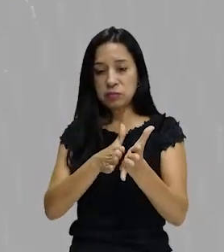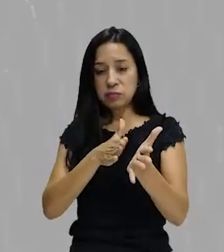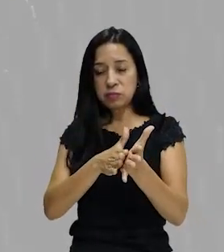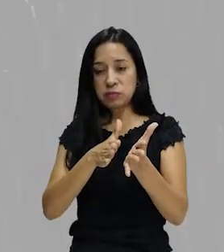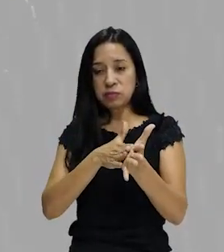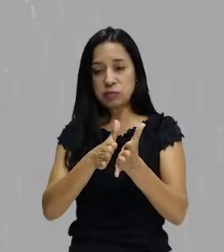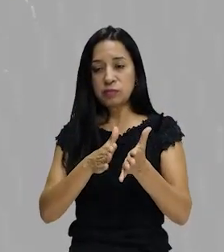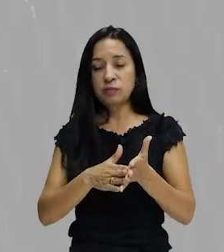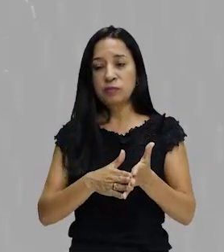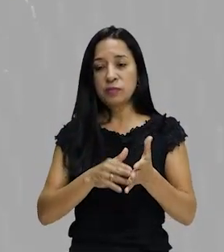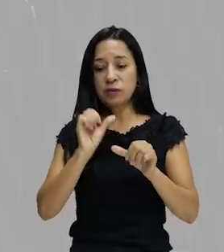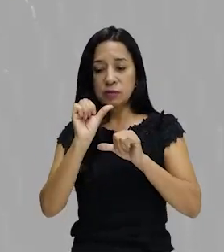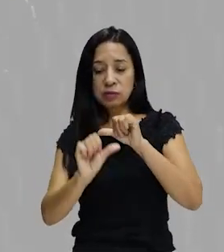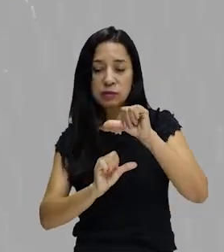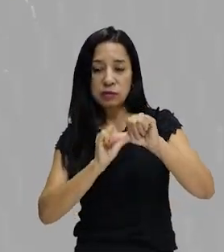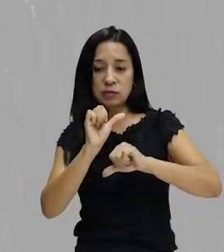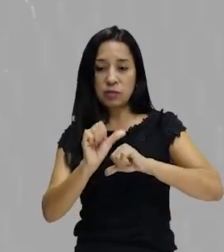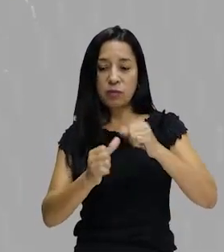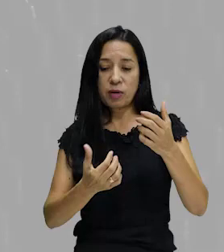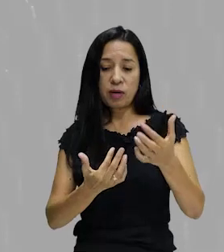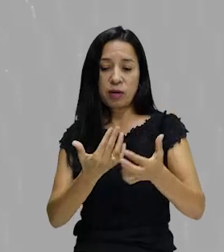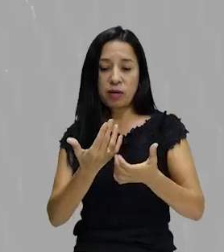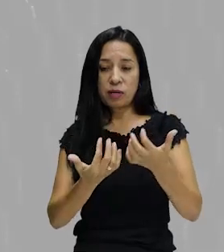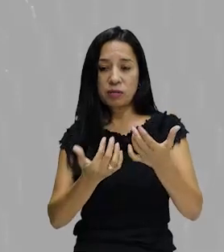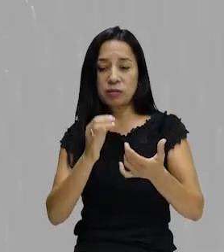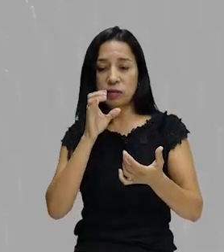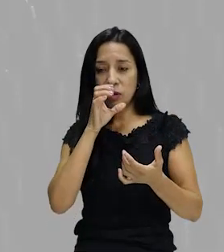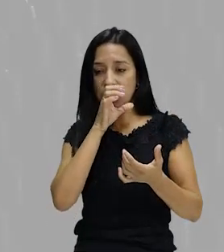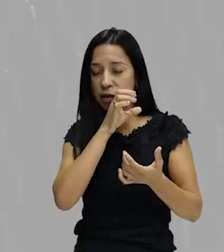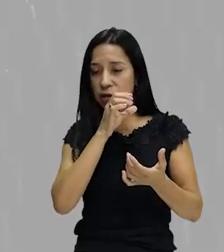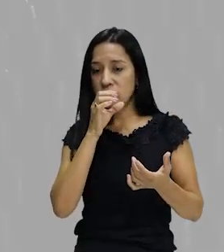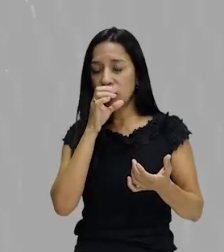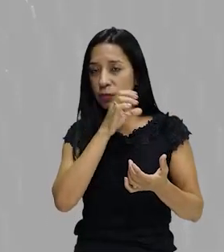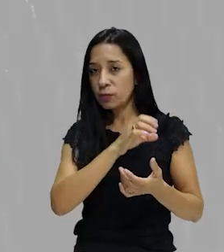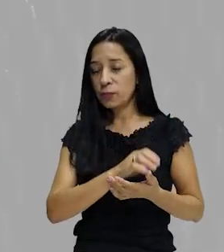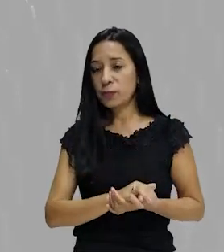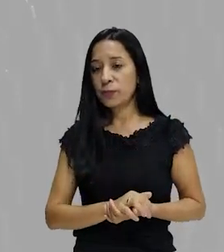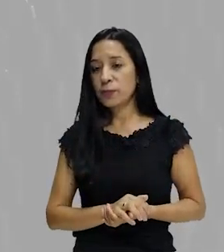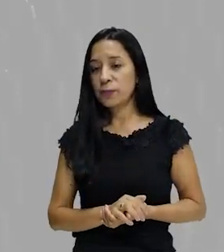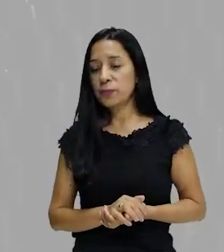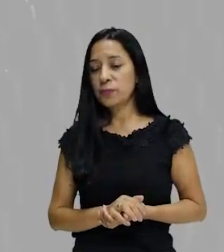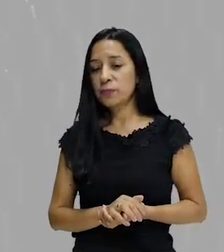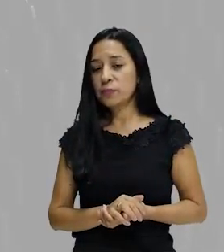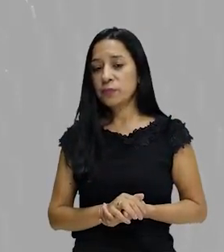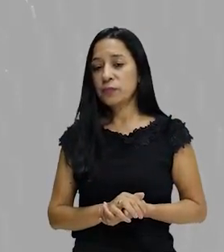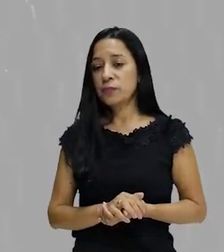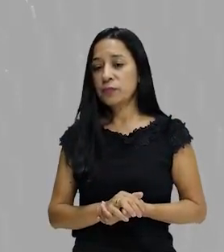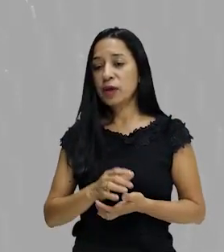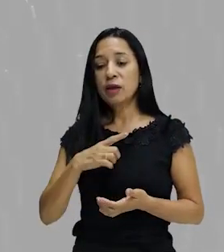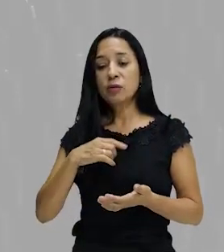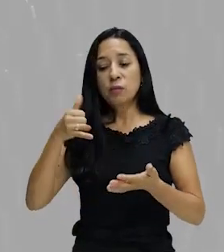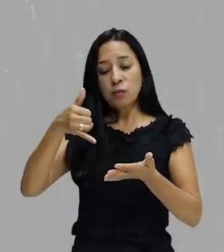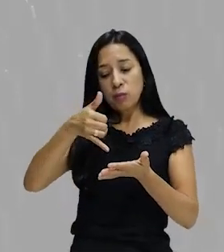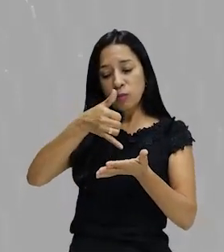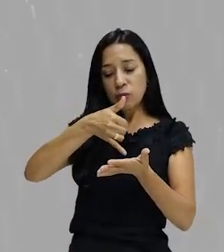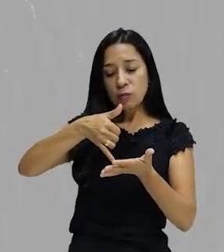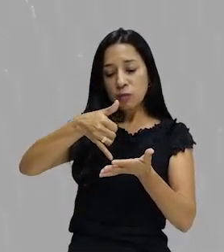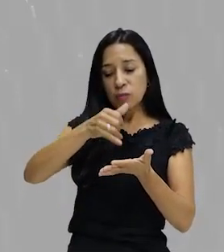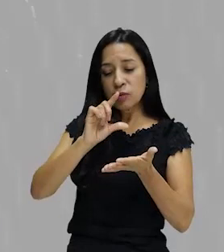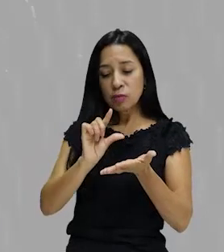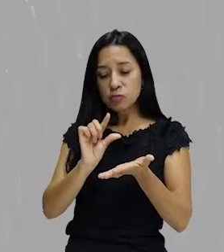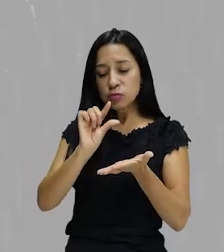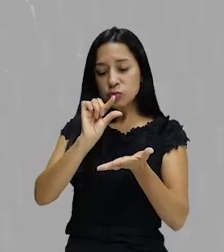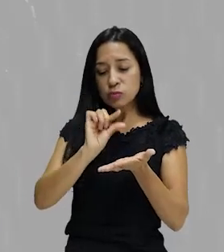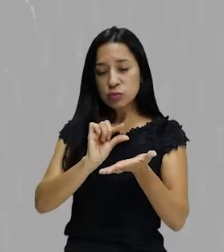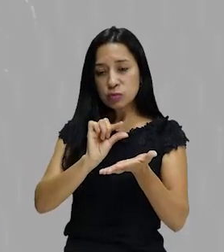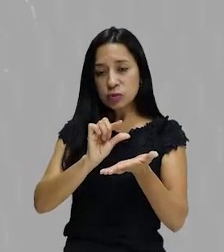calor. Coloca-se o óleo que é justamente para diminuir os efeitos desse atrito, né? Para que esses